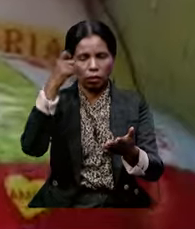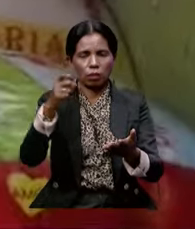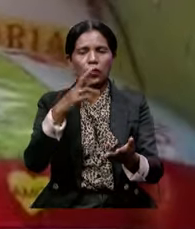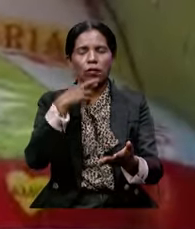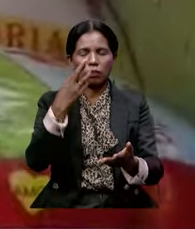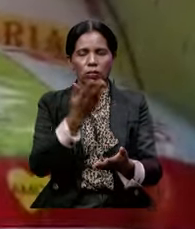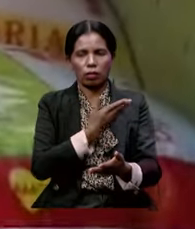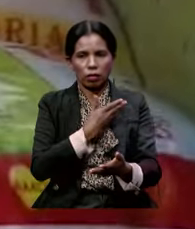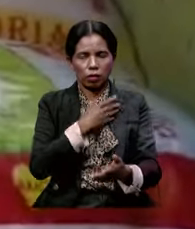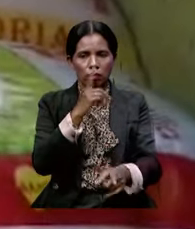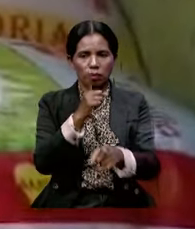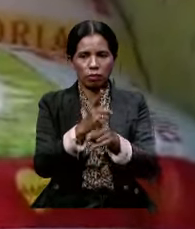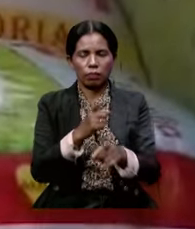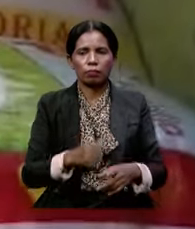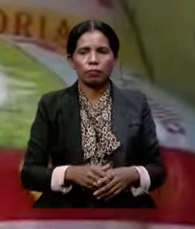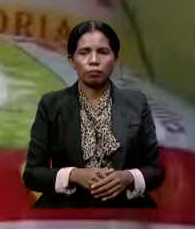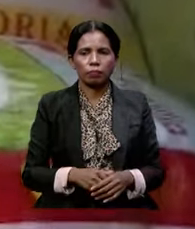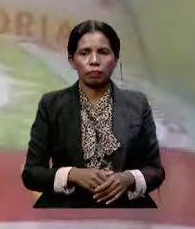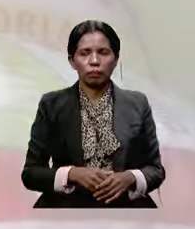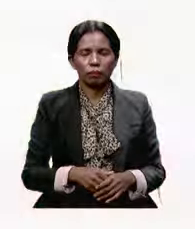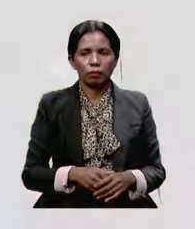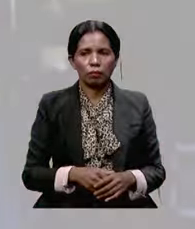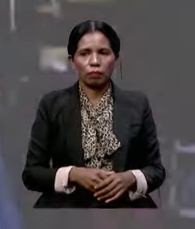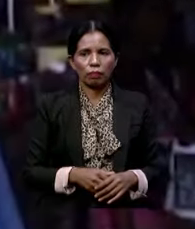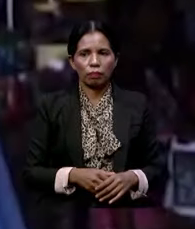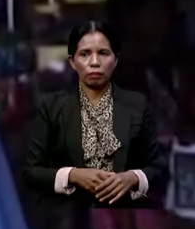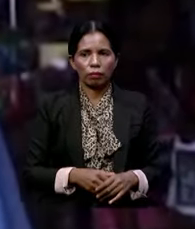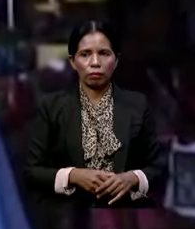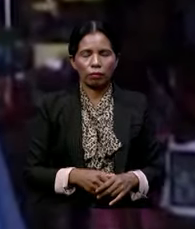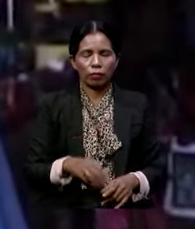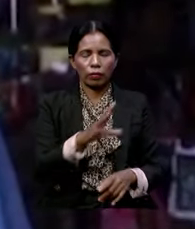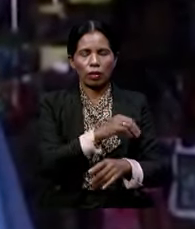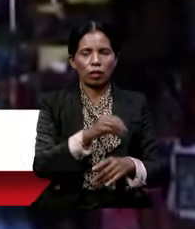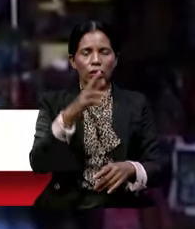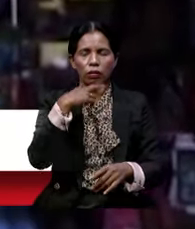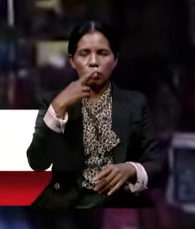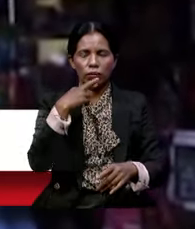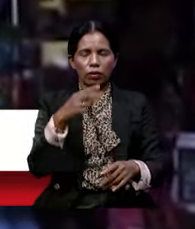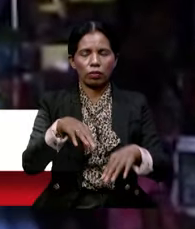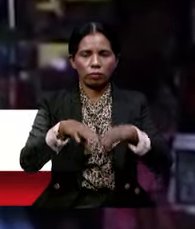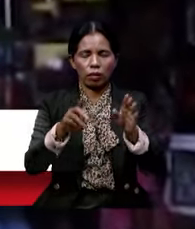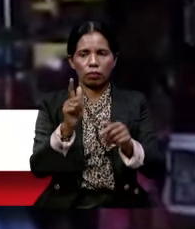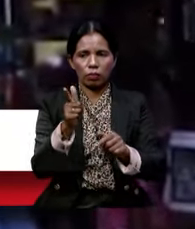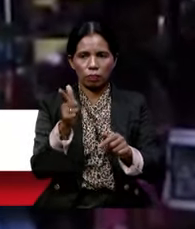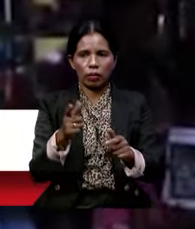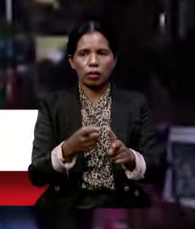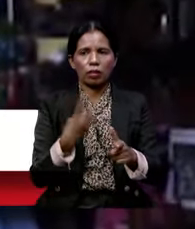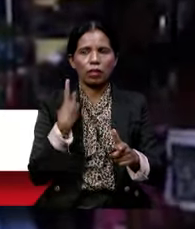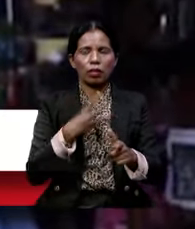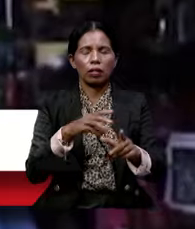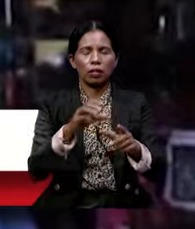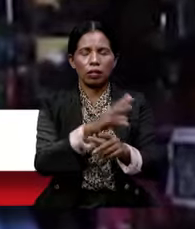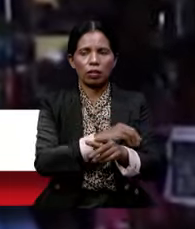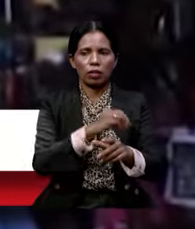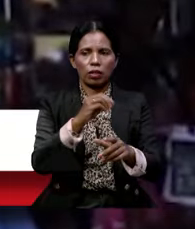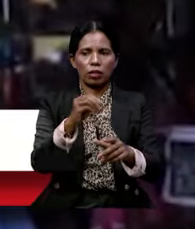Fos, Samacas. E a ver, Mano Vitória, o pan bes, do Apulo, amor de família, o pan